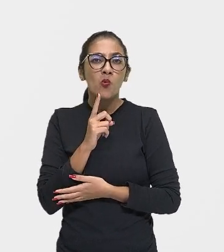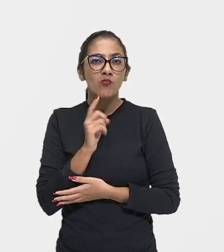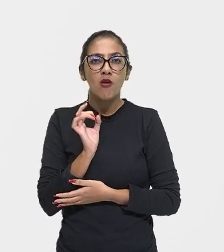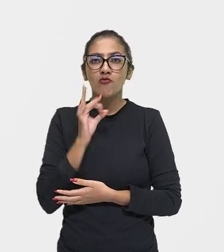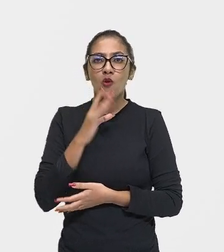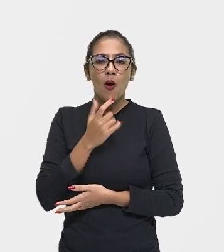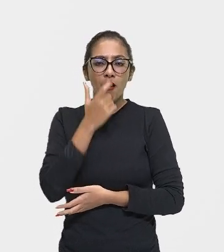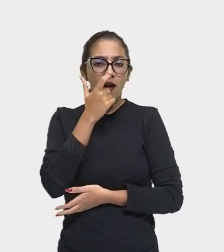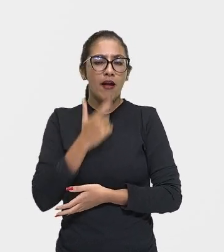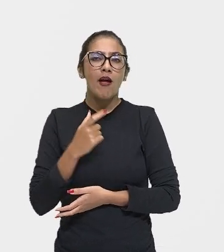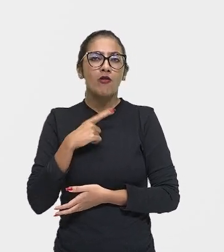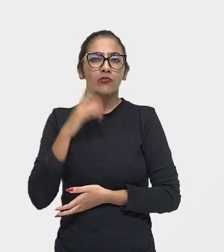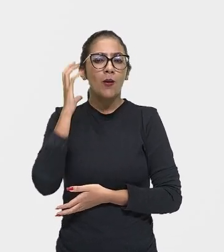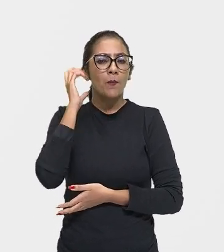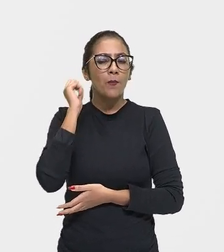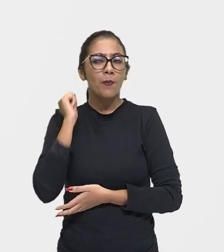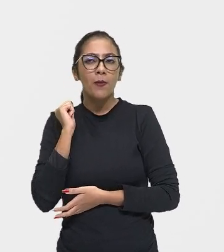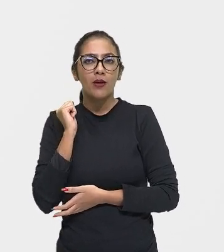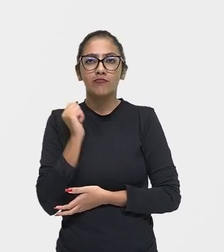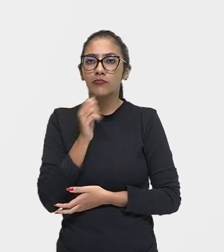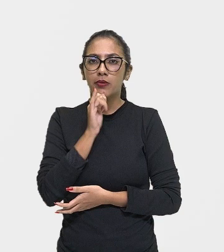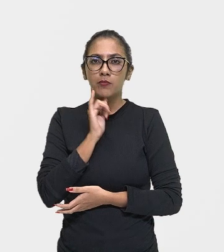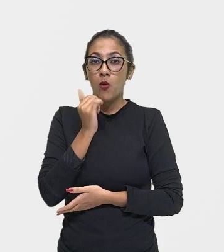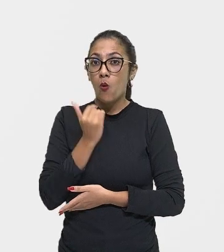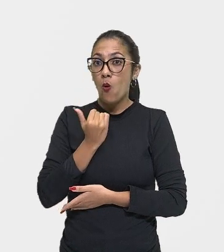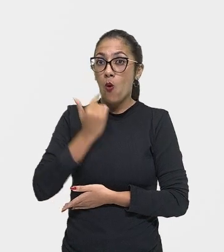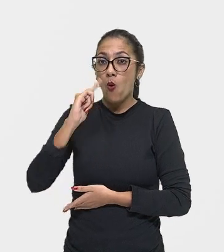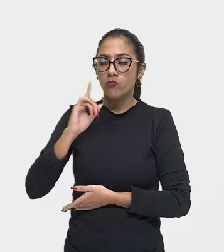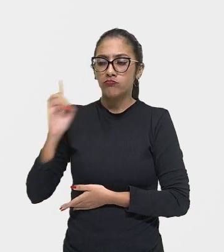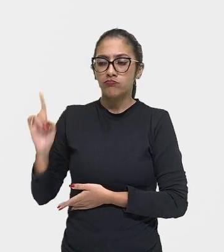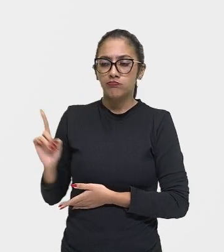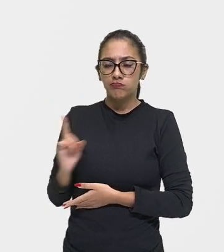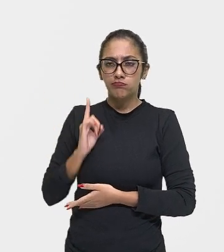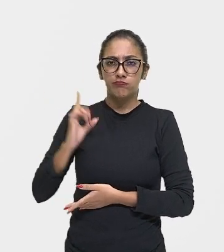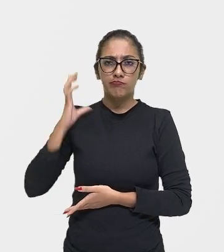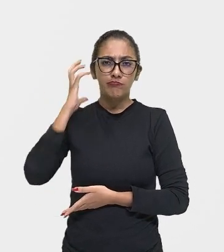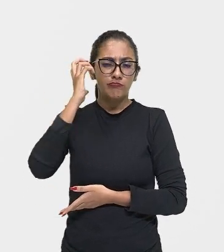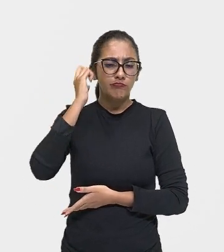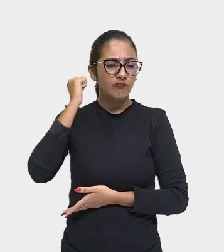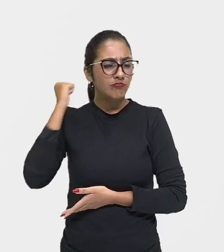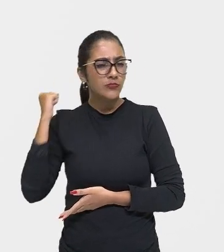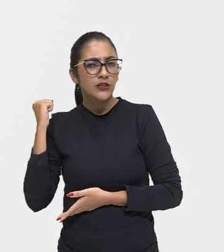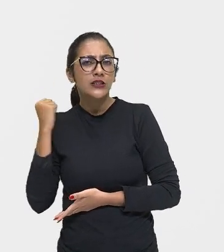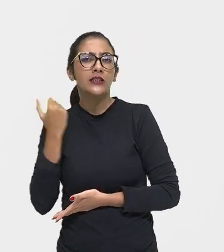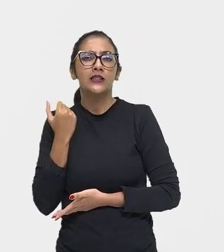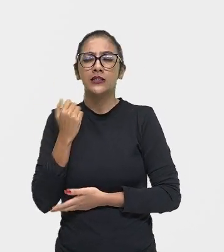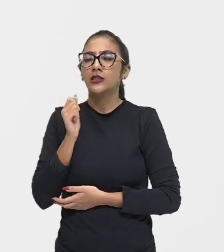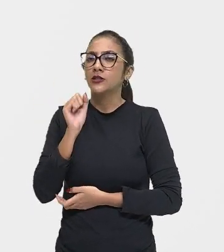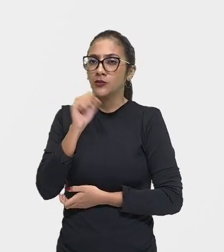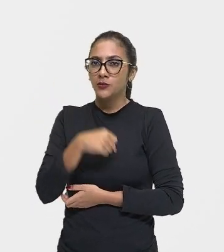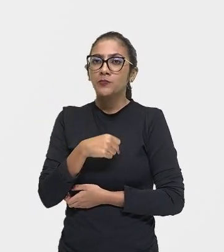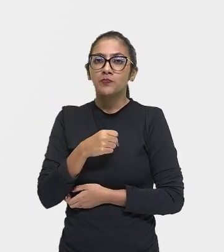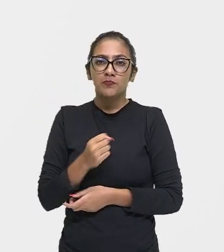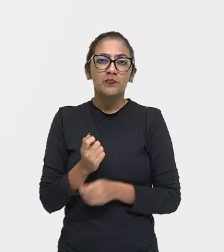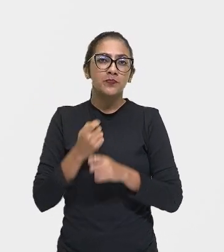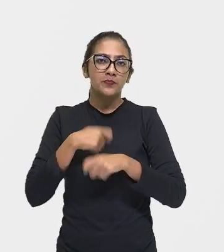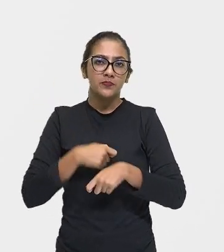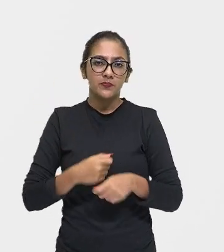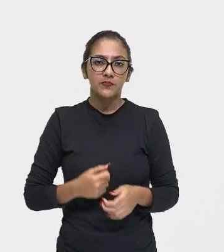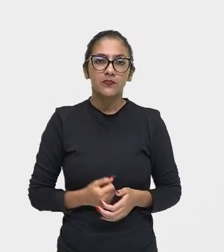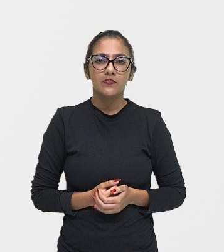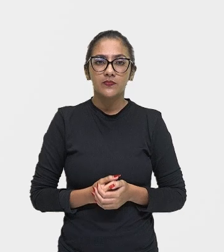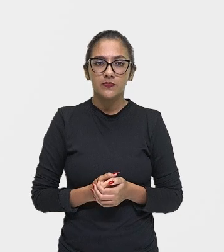eu puxando. Mas se vier uma outra pessoa puxar o meu cabelo, aí sim. Aí você